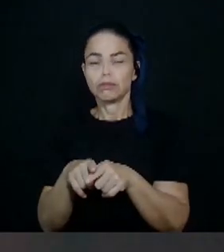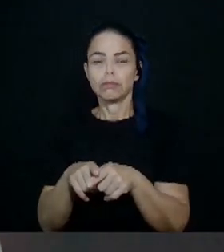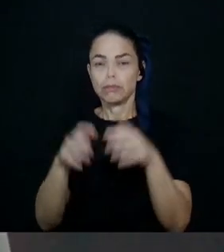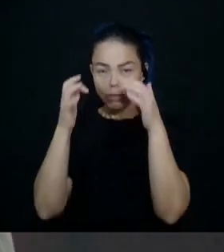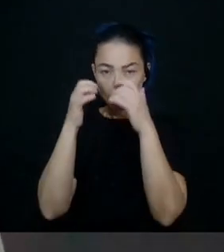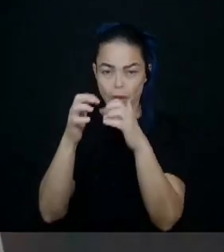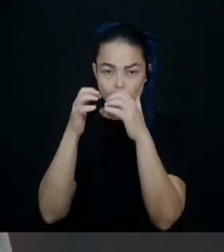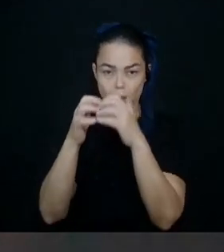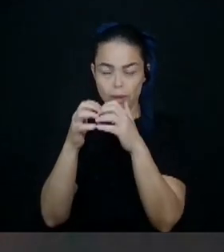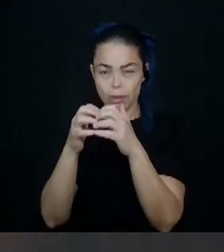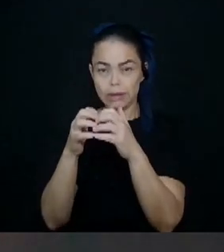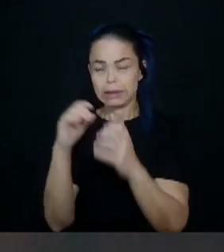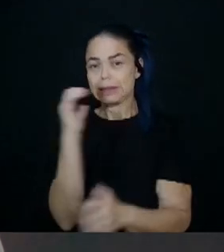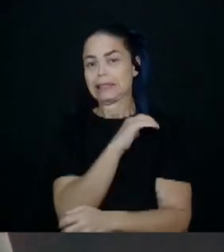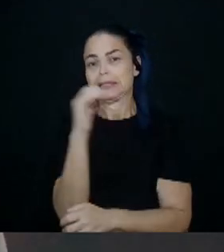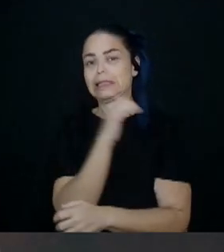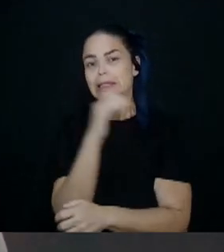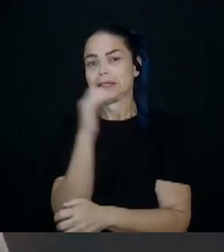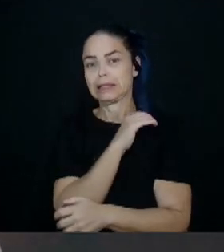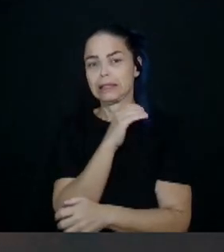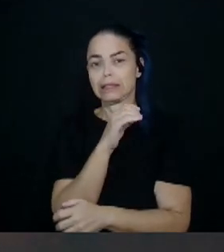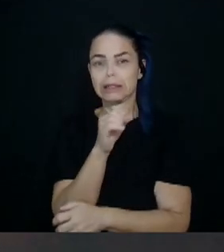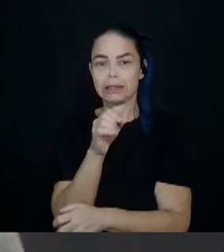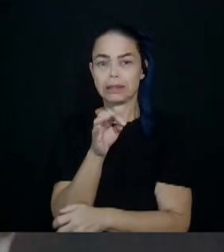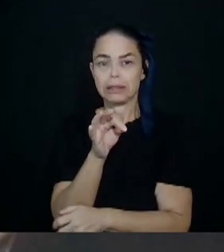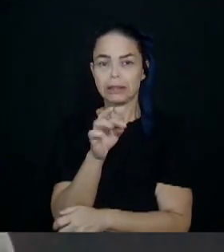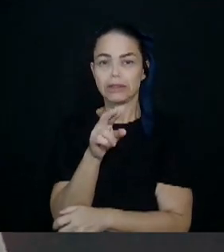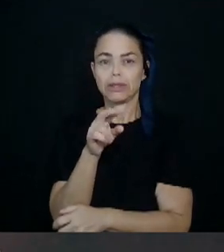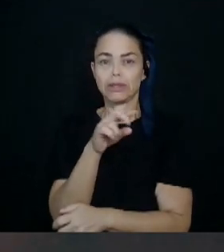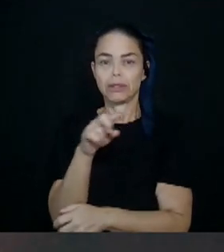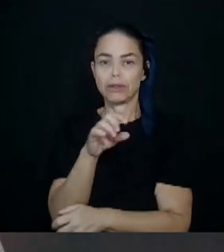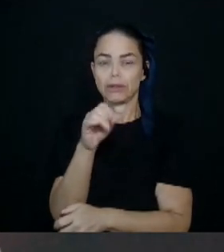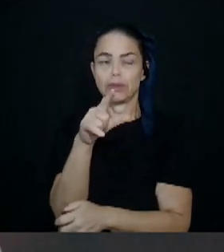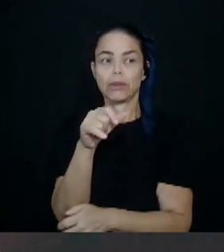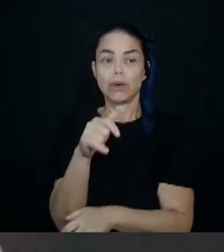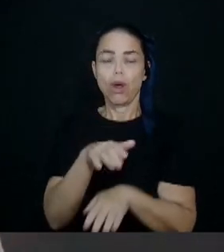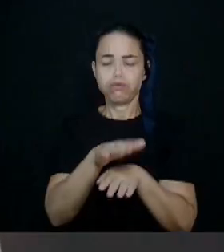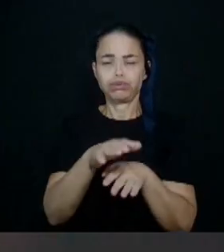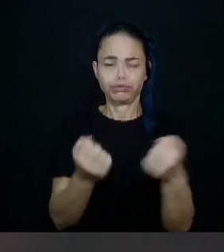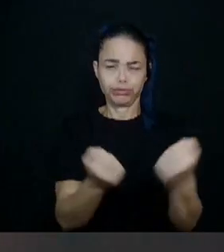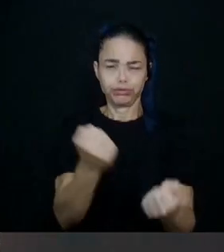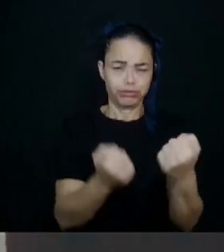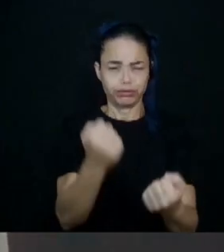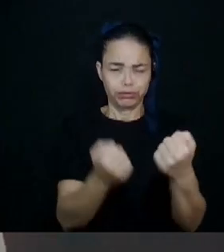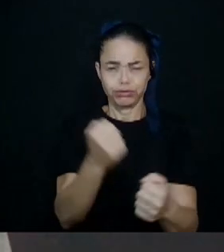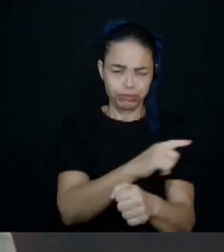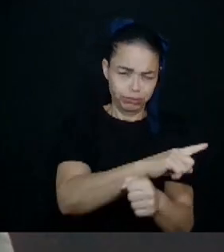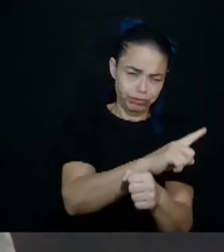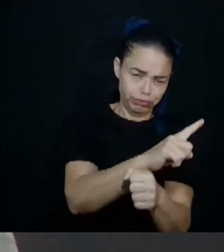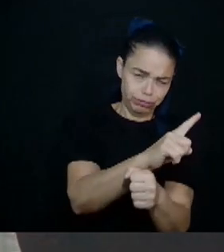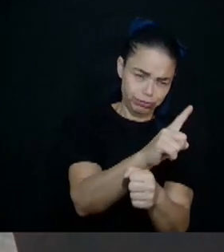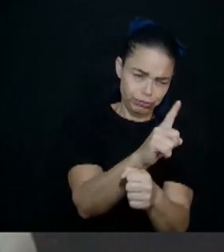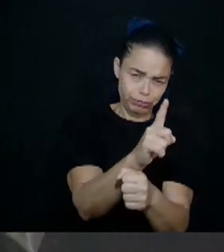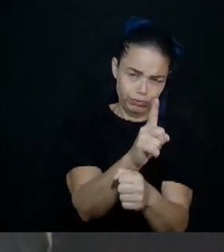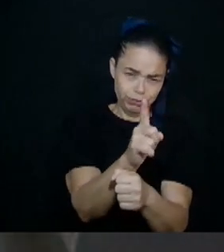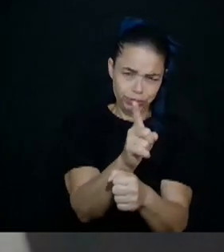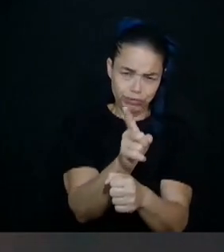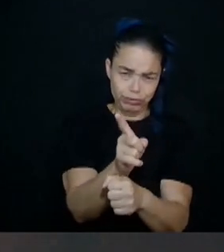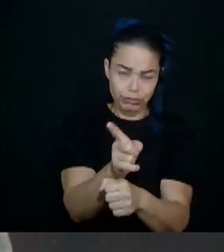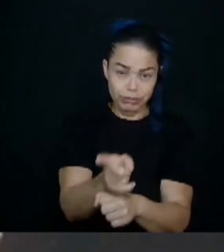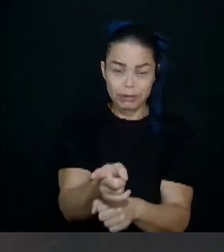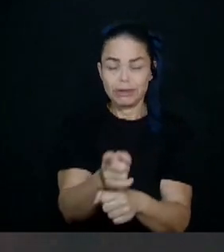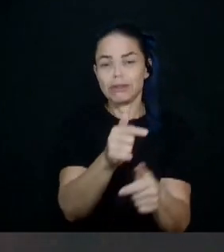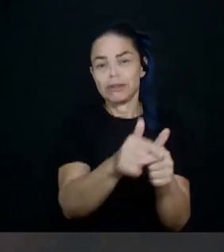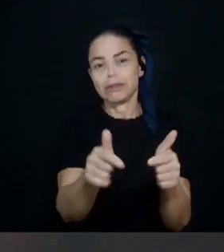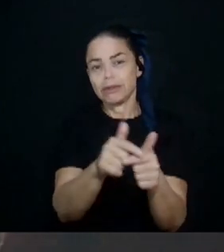acelerado, porque eu tenho a questão do cortisol, né? Eu gosto de adrenalina, eu pego o carro, nós temos vários problemas aí no final de